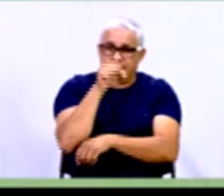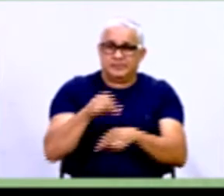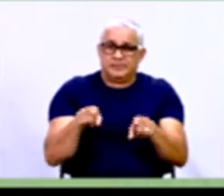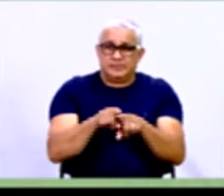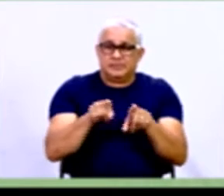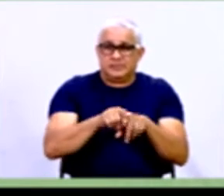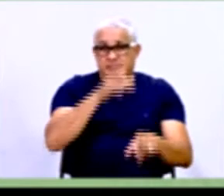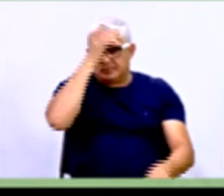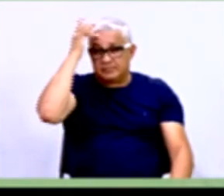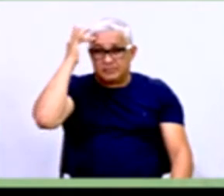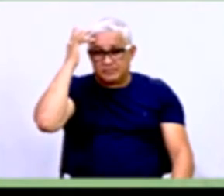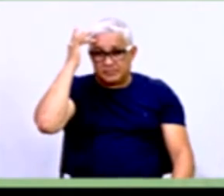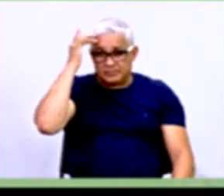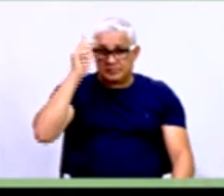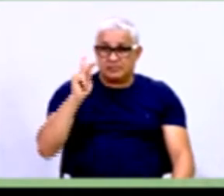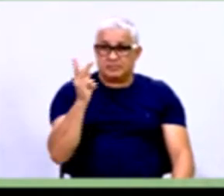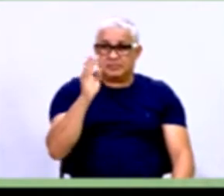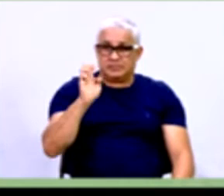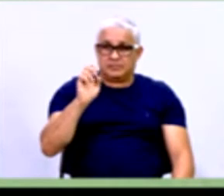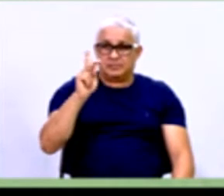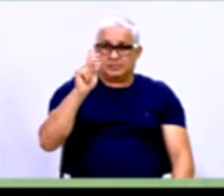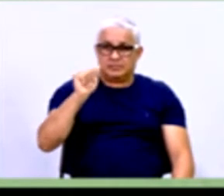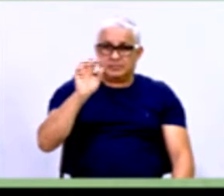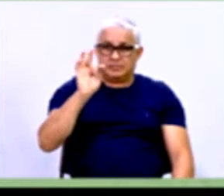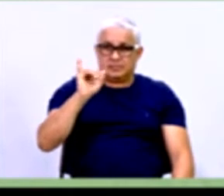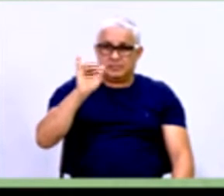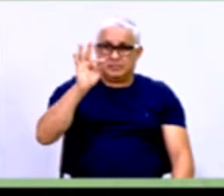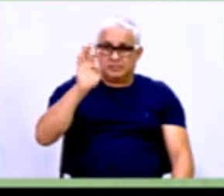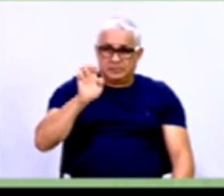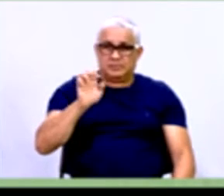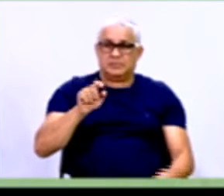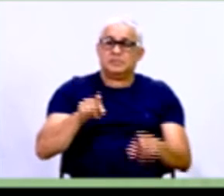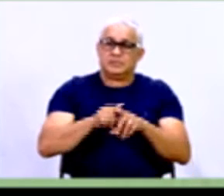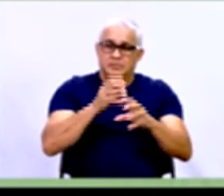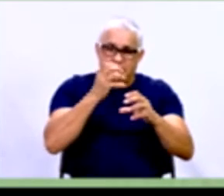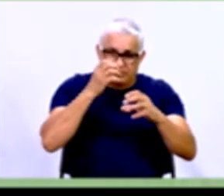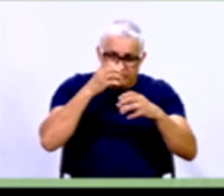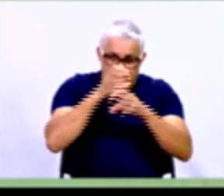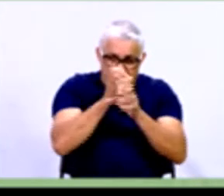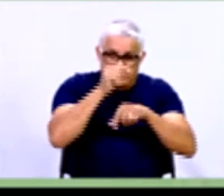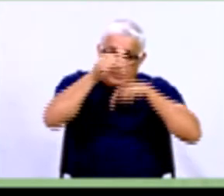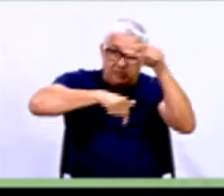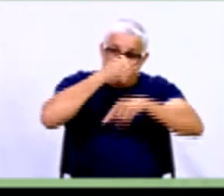ainda uma pessoa que sofreu hepatite, ele trabalha como funcionário de um laboratório de hematologia.